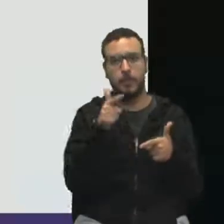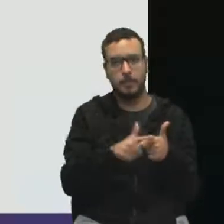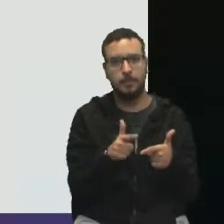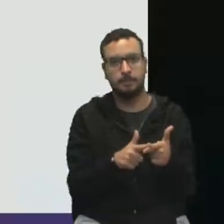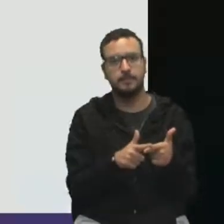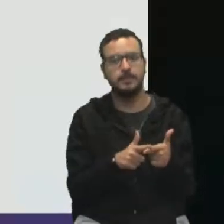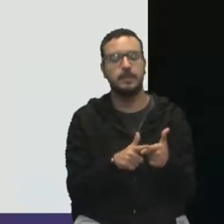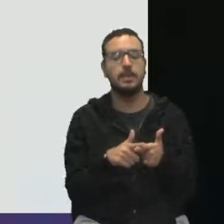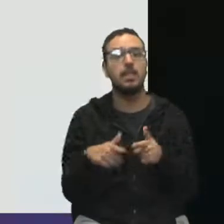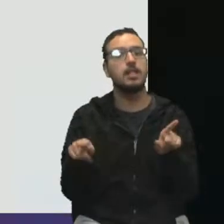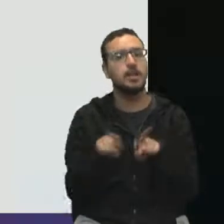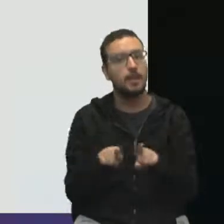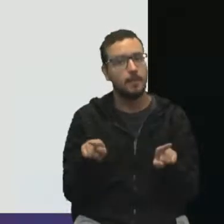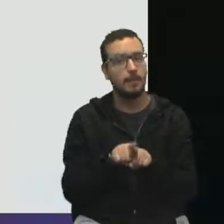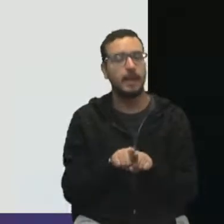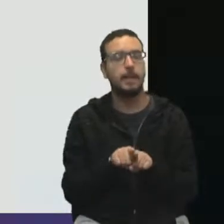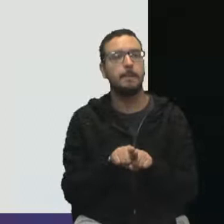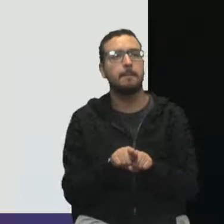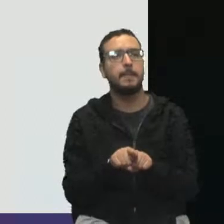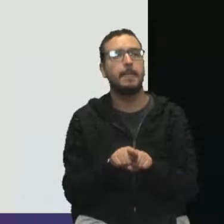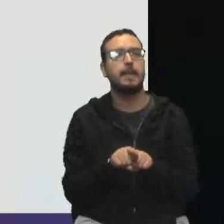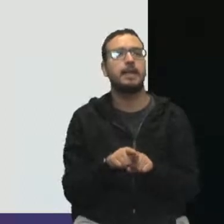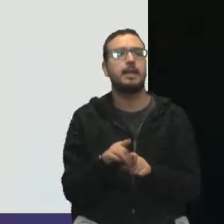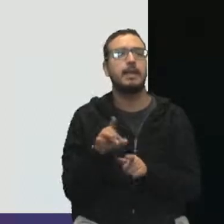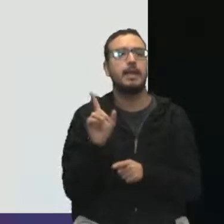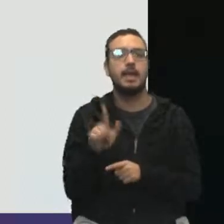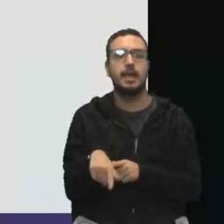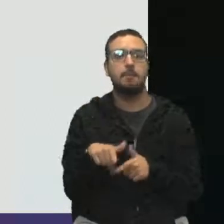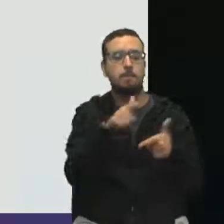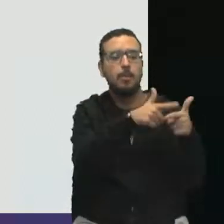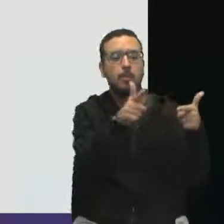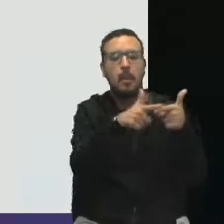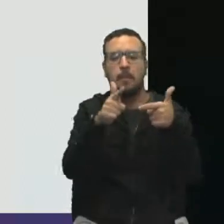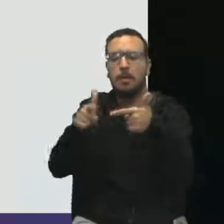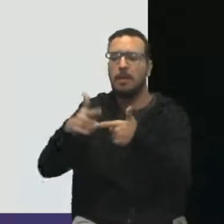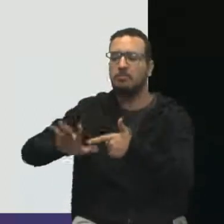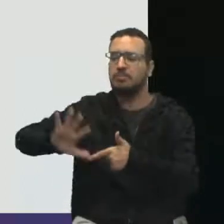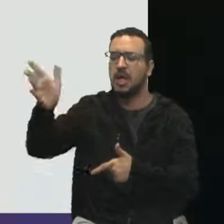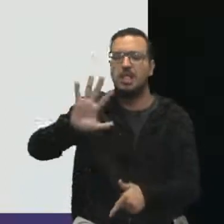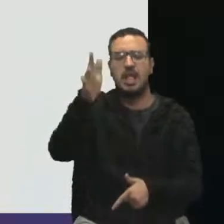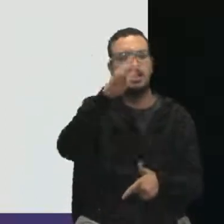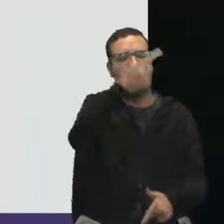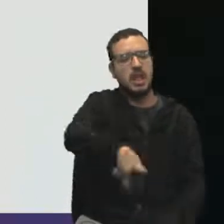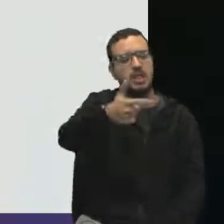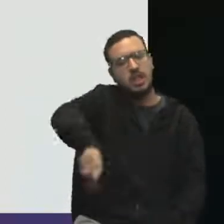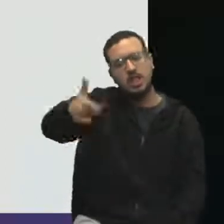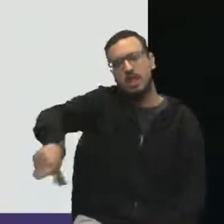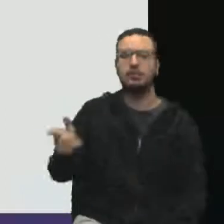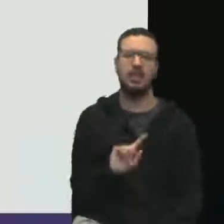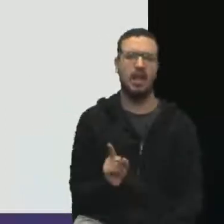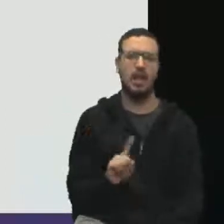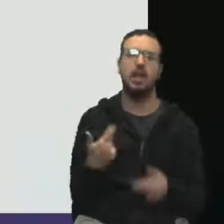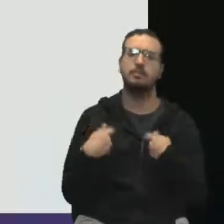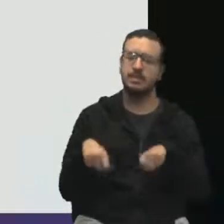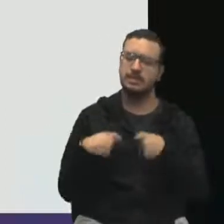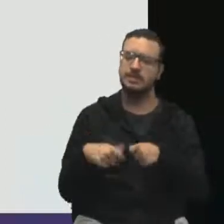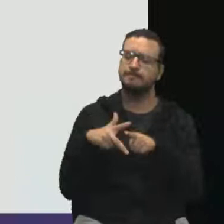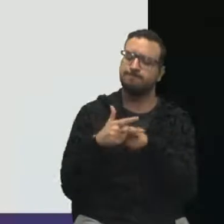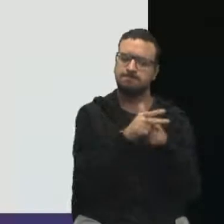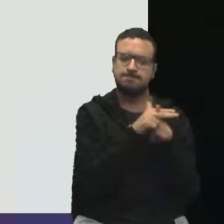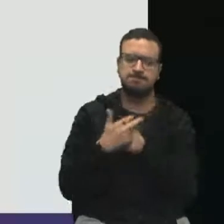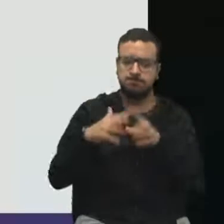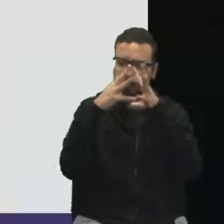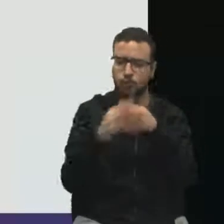E mais do que isso, para não deixar esses problemas acontecerem de novo. Então, você tem que ter o quê? Várias